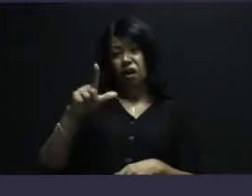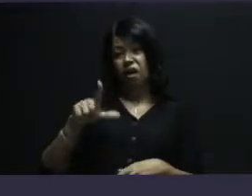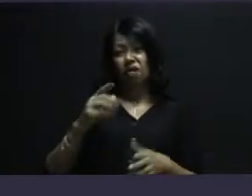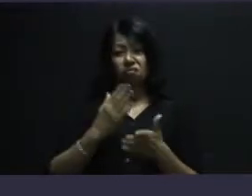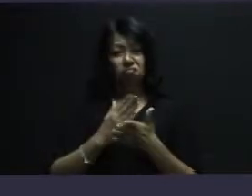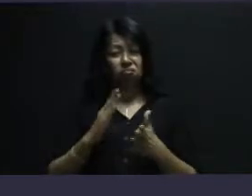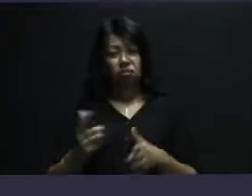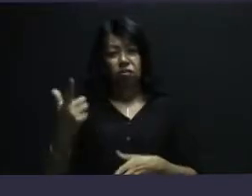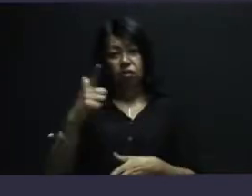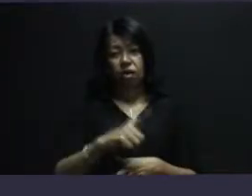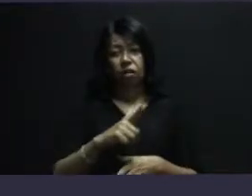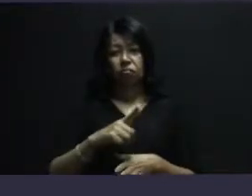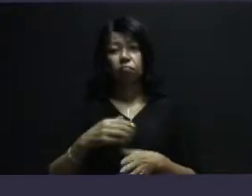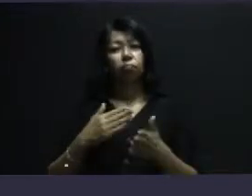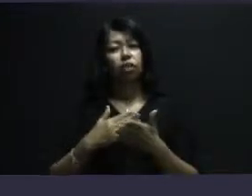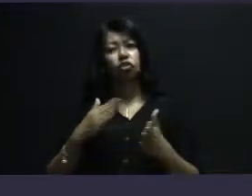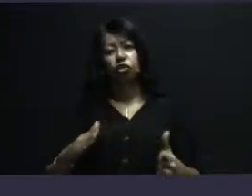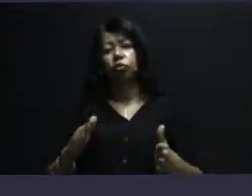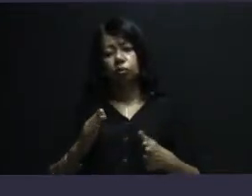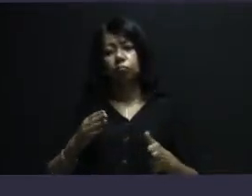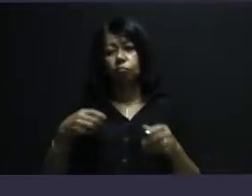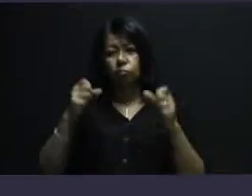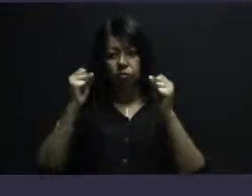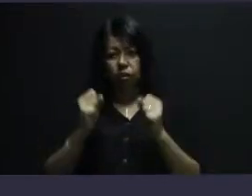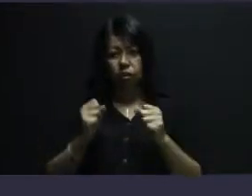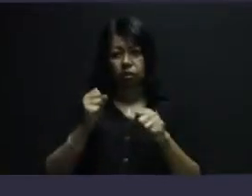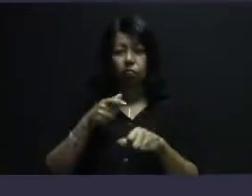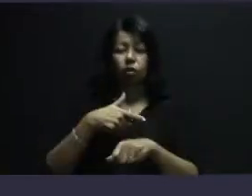atletas pudessem atuar como monitores.